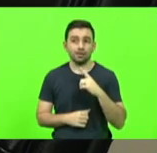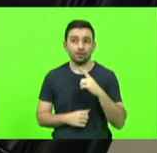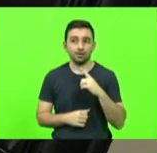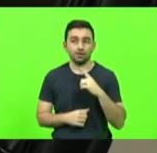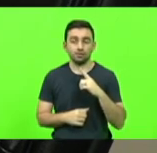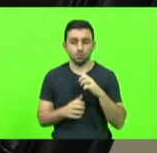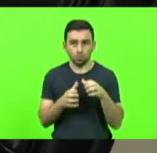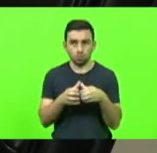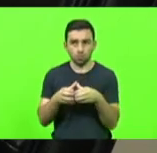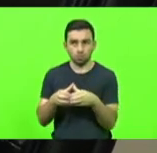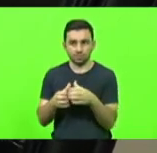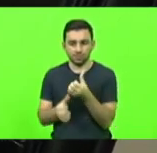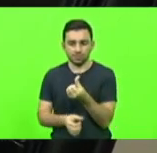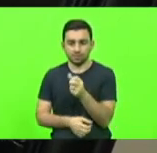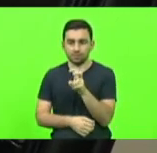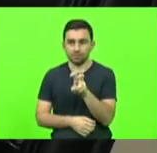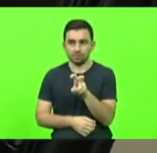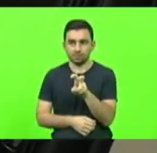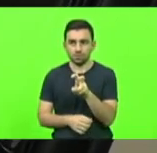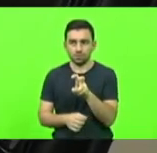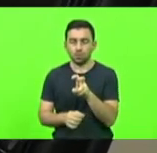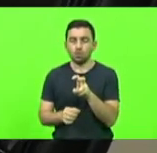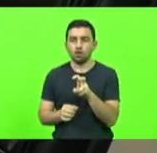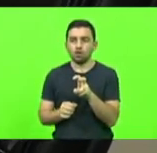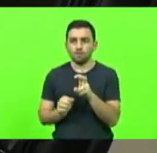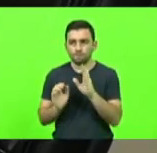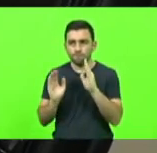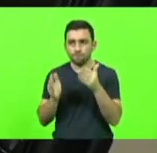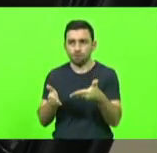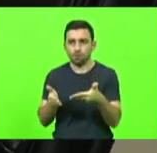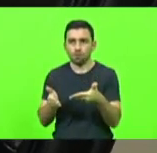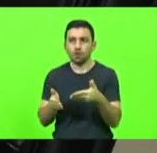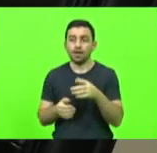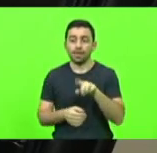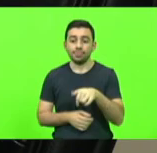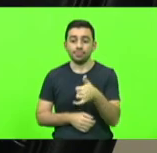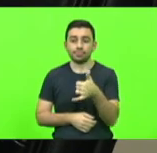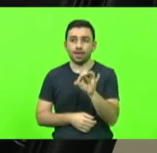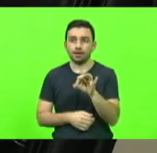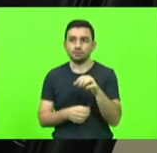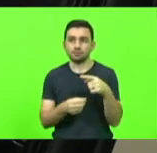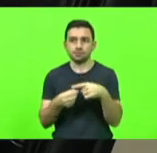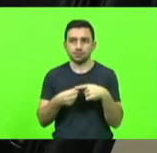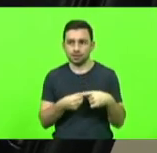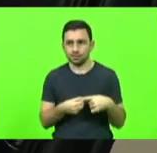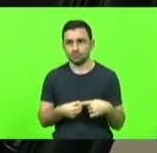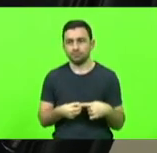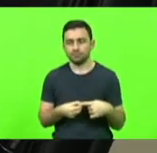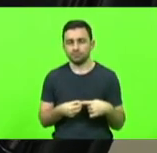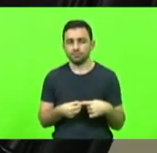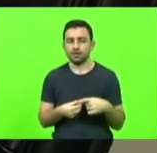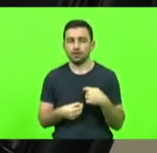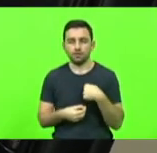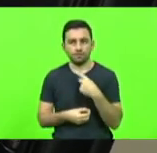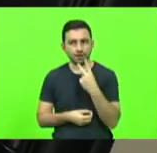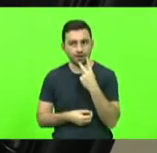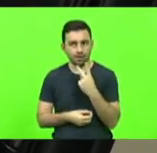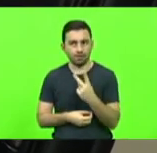65% estão concentrados em apenas 10 cidades. Eu vou falar as três primeiras aqui